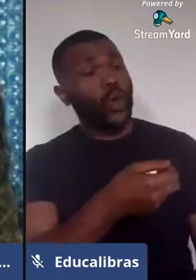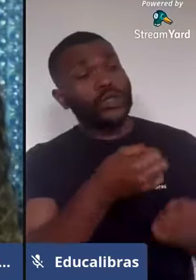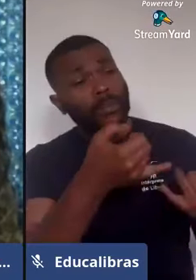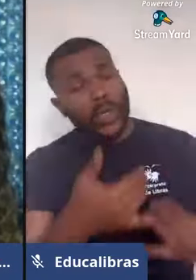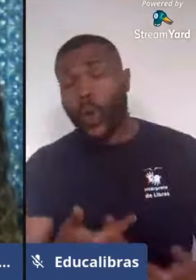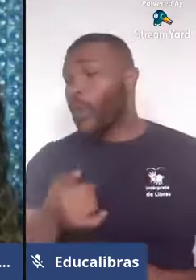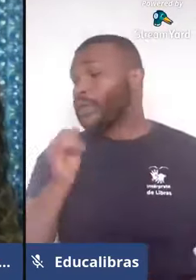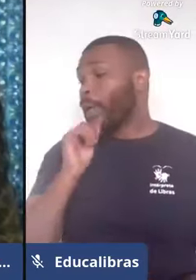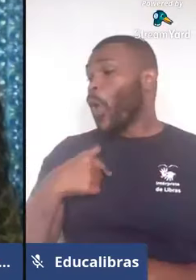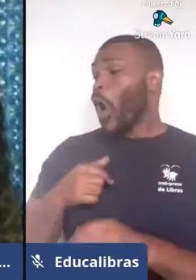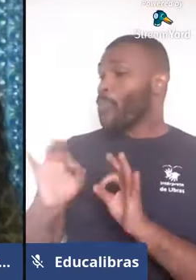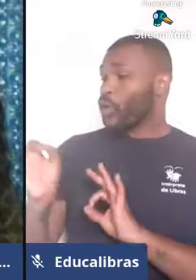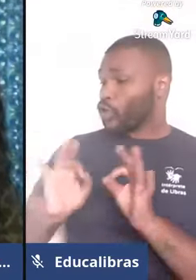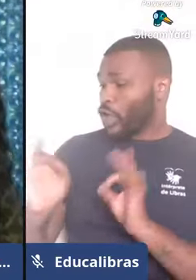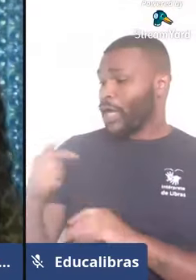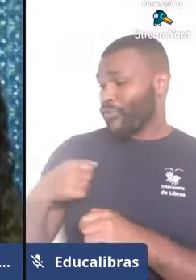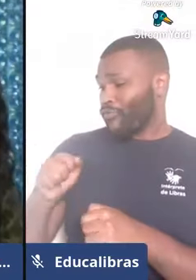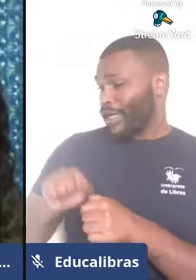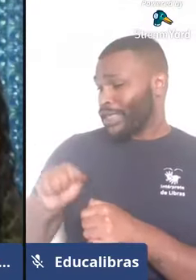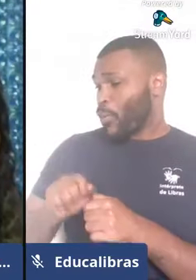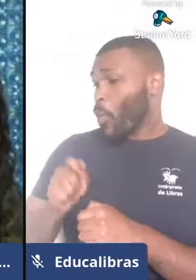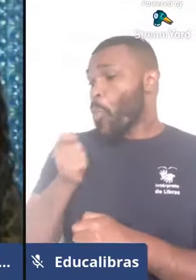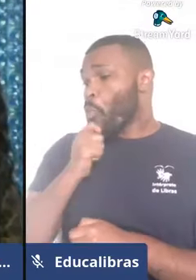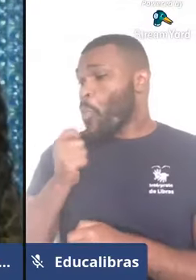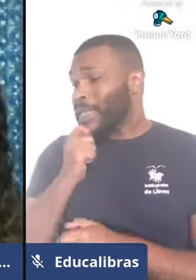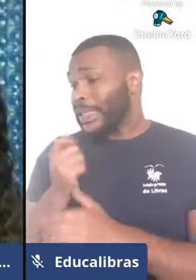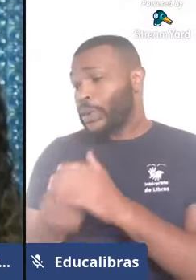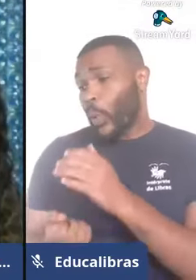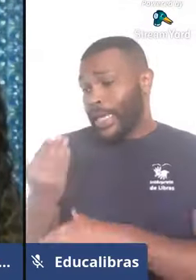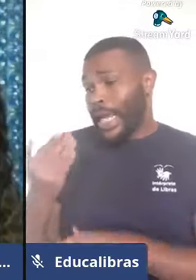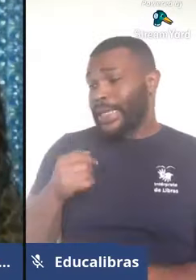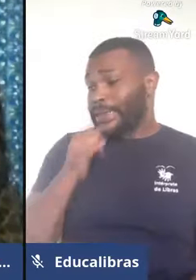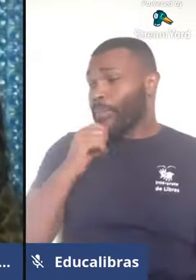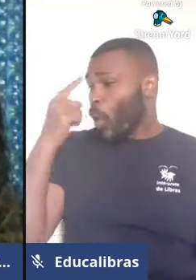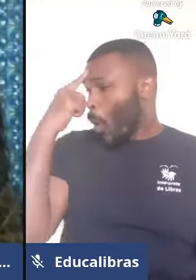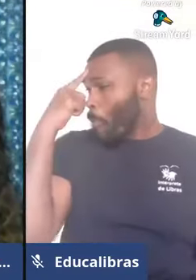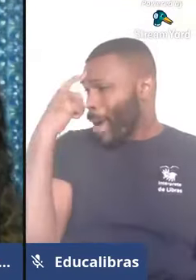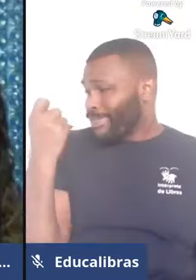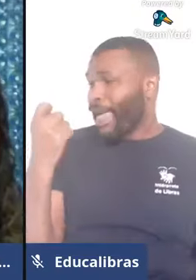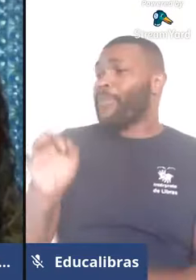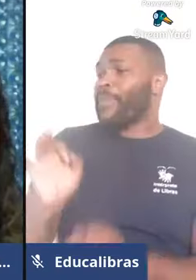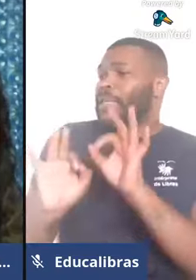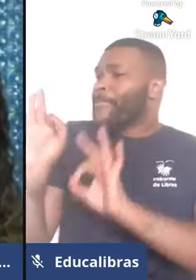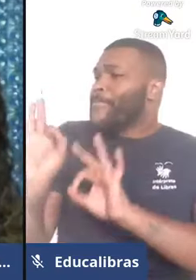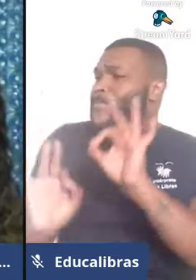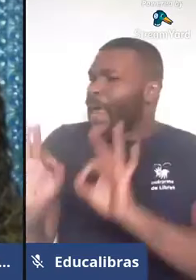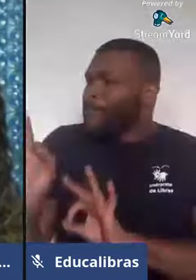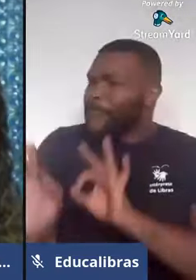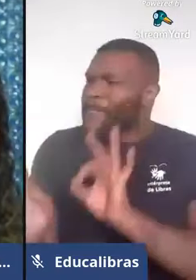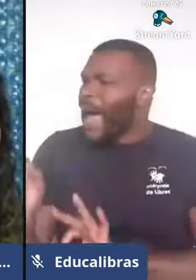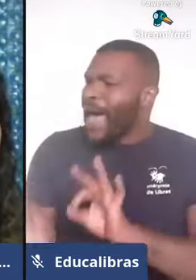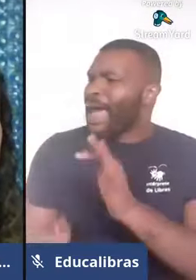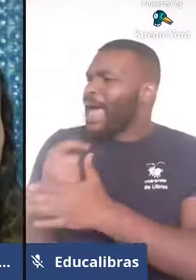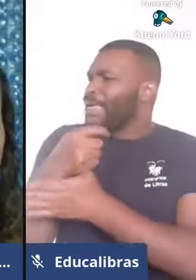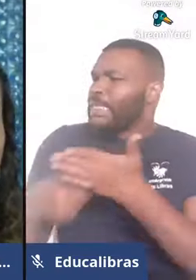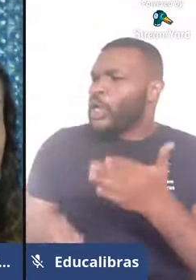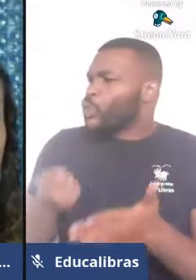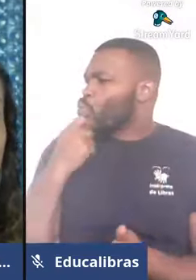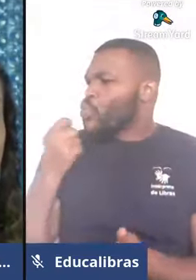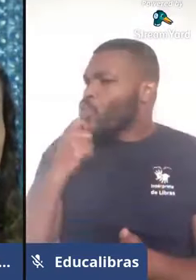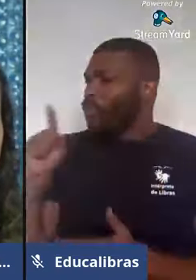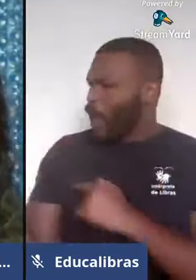ele do papel. Eu estou com uma ideia e não estou conseguindo coordenar, colocar as coisas do jeito que tem que ser, você precisa me ajudar,